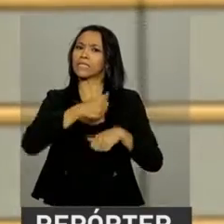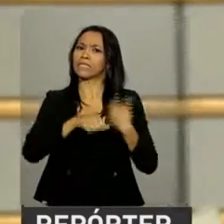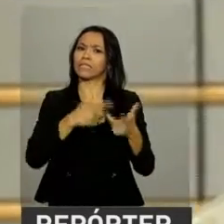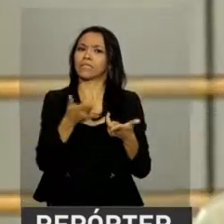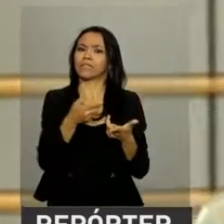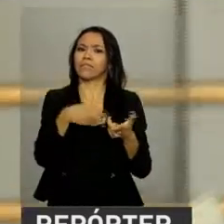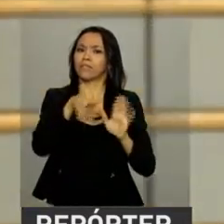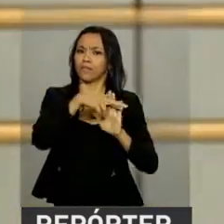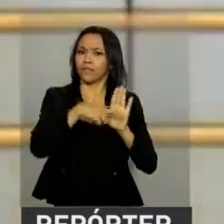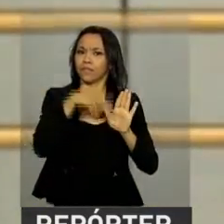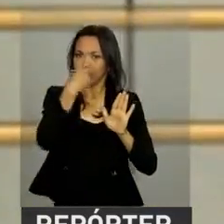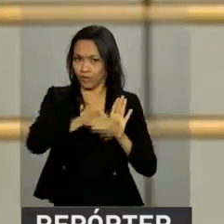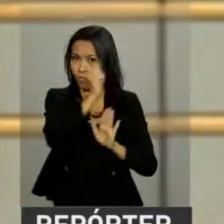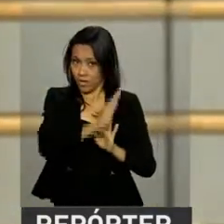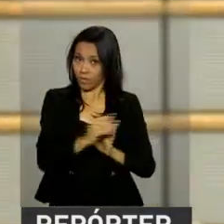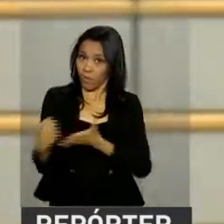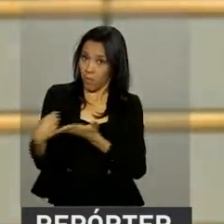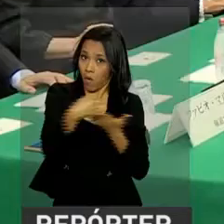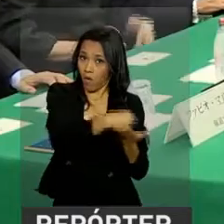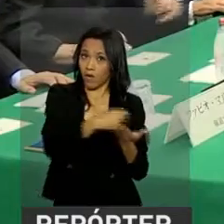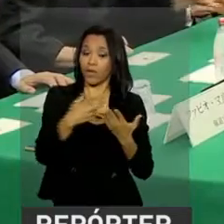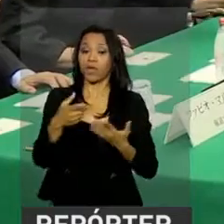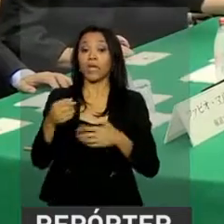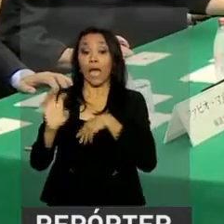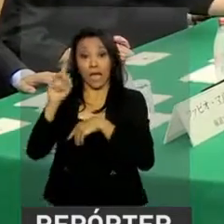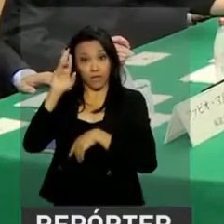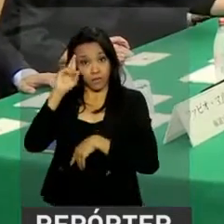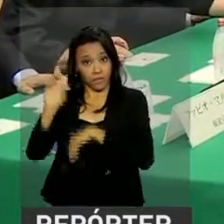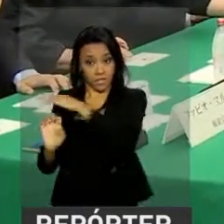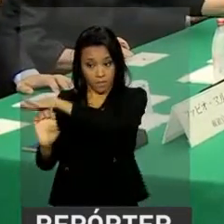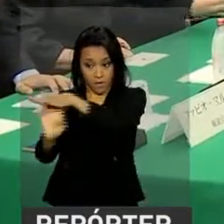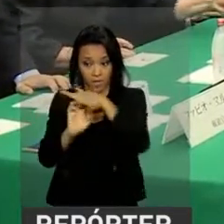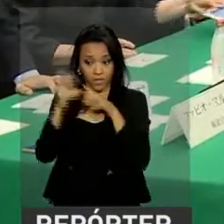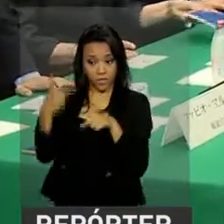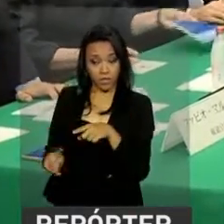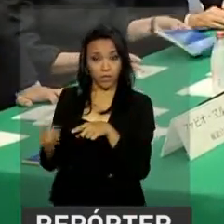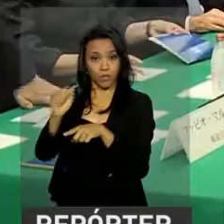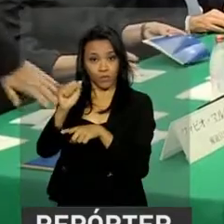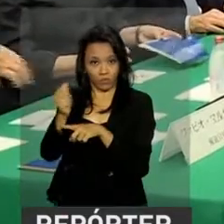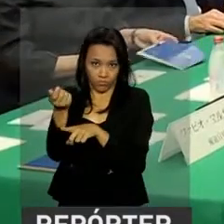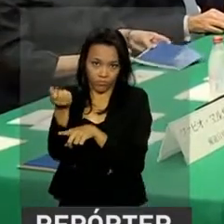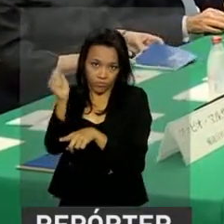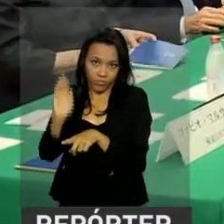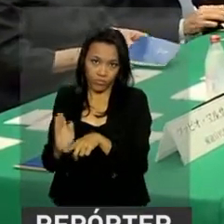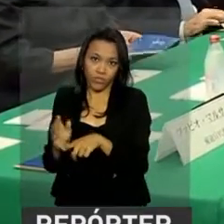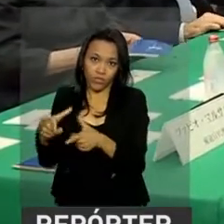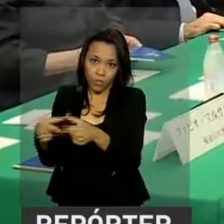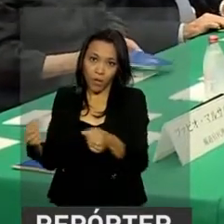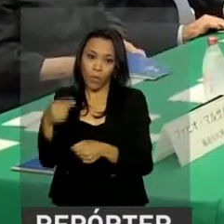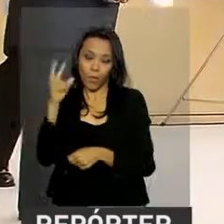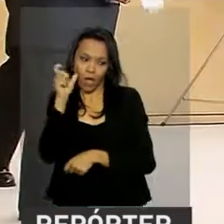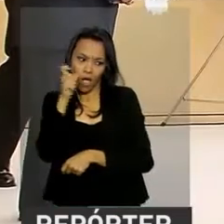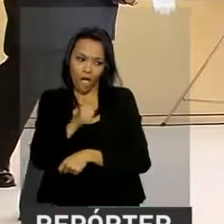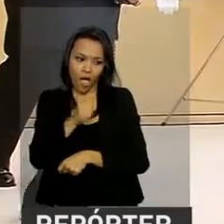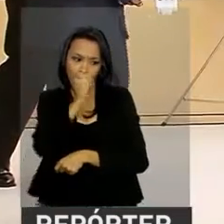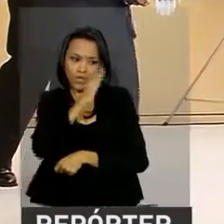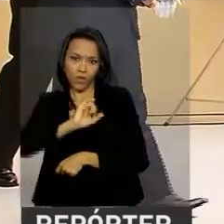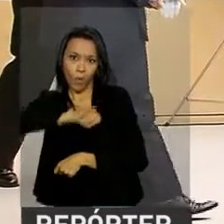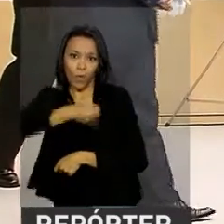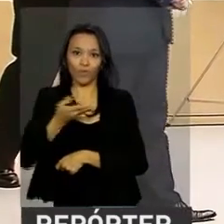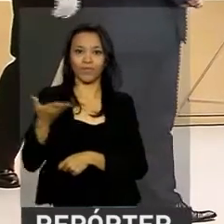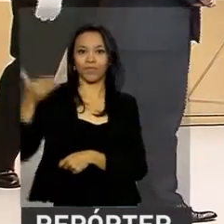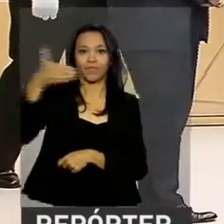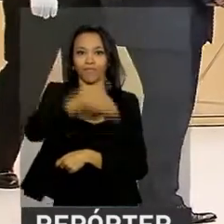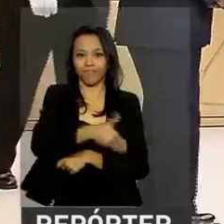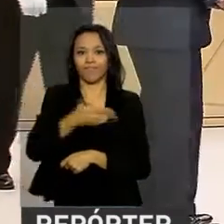Brasil. Segundo Shinzo Abe, para empresas japonesas, o Brasil representa uma oportunidade. E ao final,